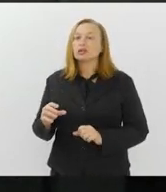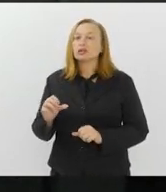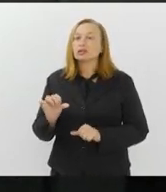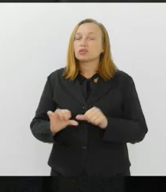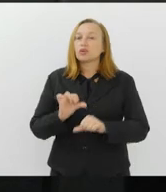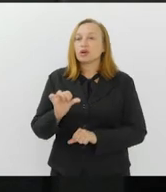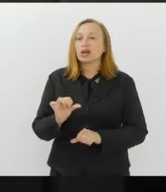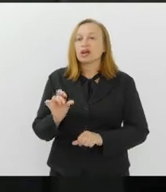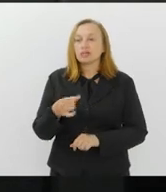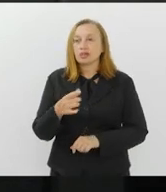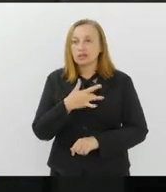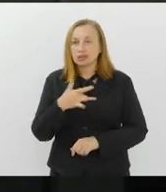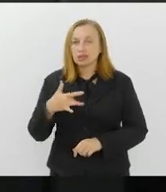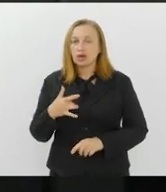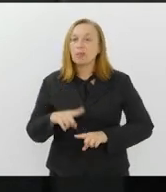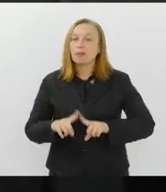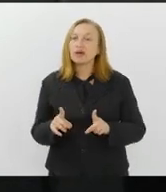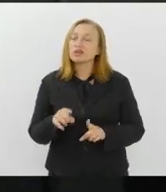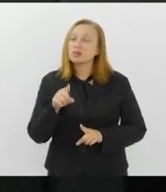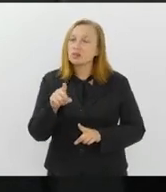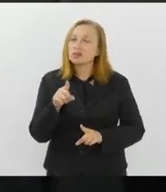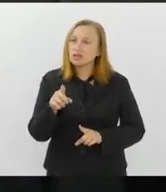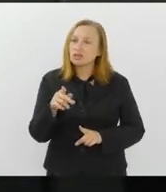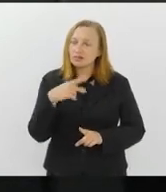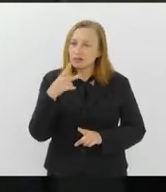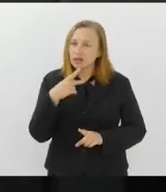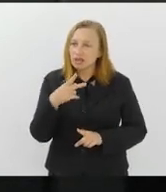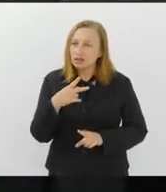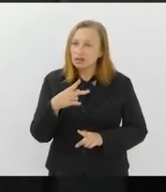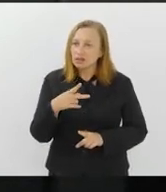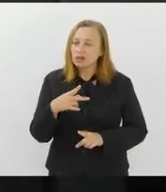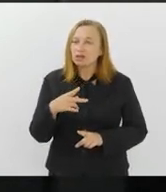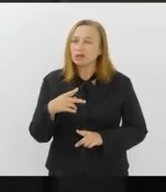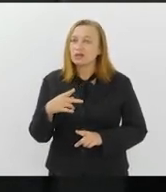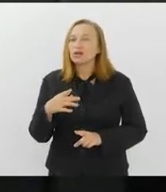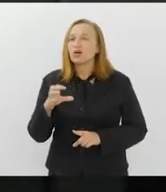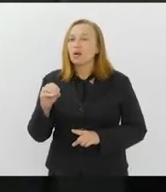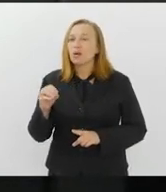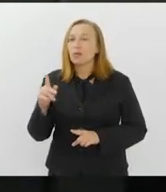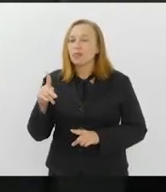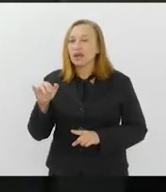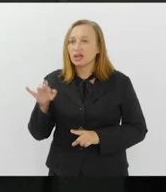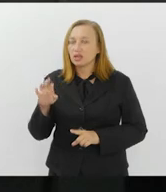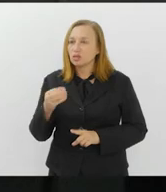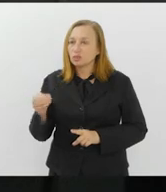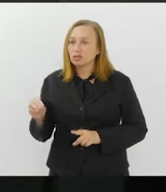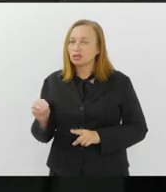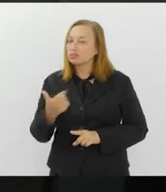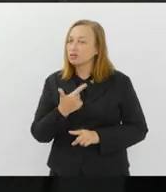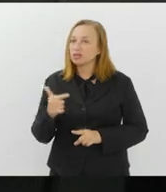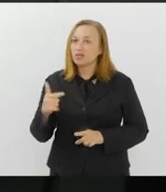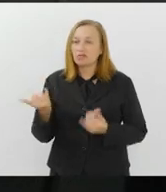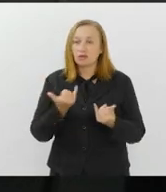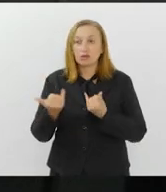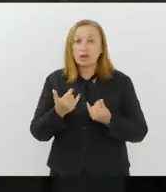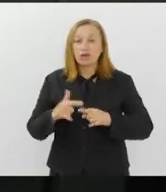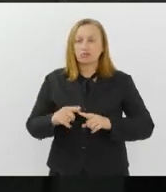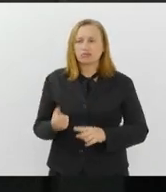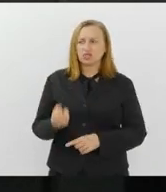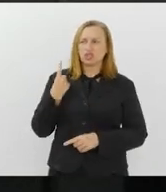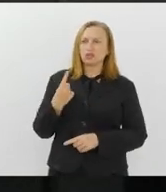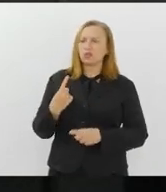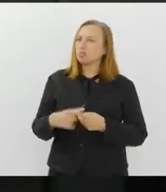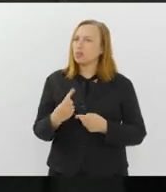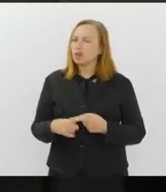outro. Com relação a essa queixa que veio mencionar, que nas operadoras não tem essa informação, me causa estranheza, porque, na verdade, a portabilidade não se